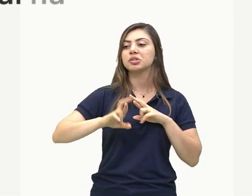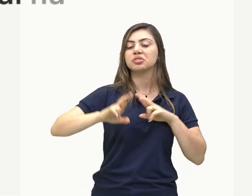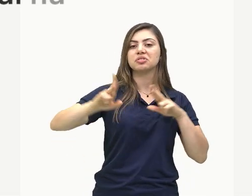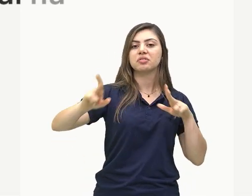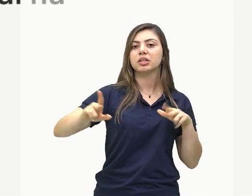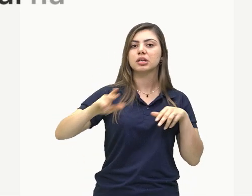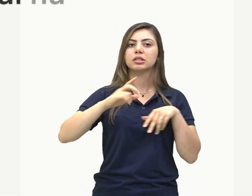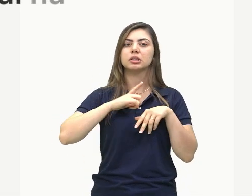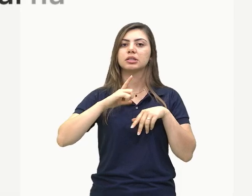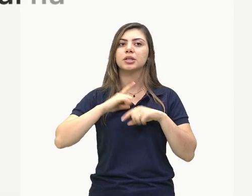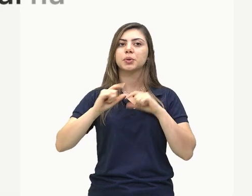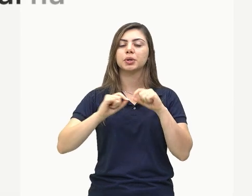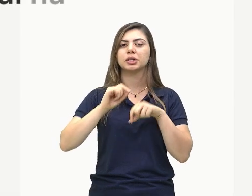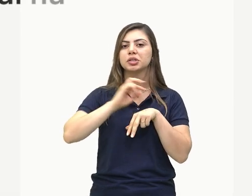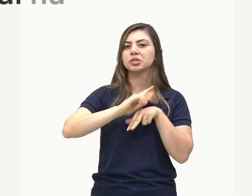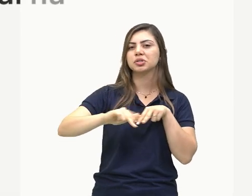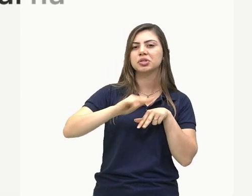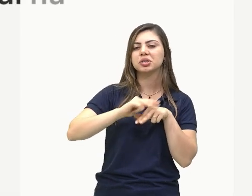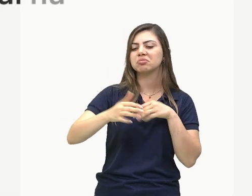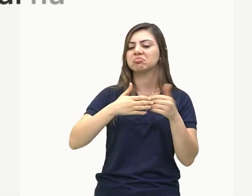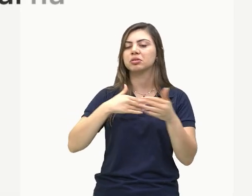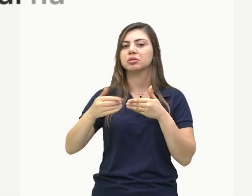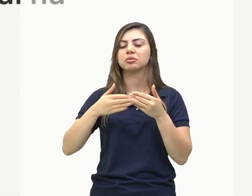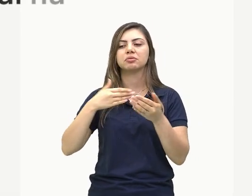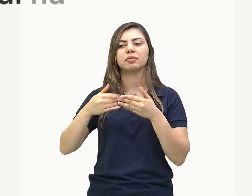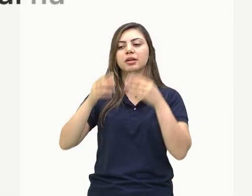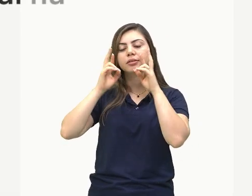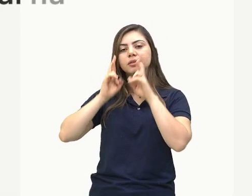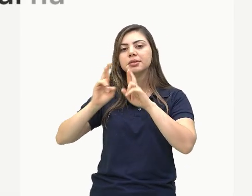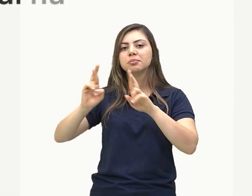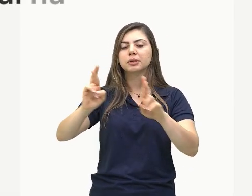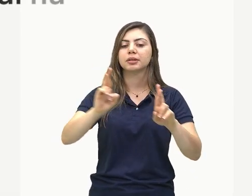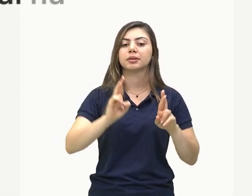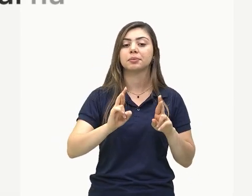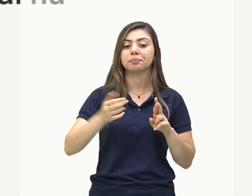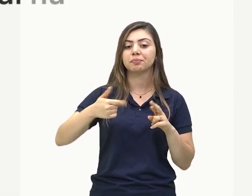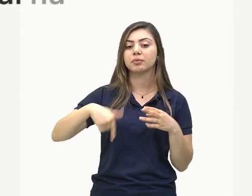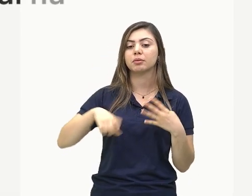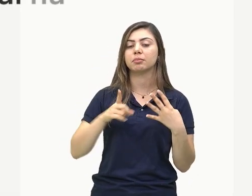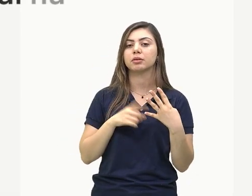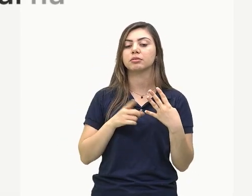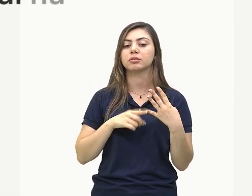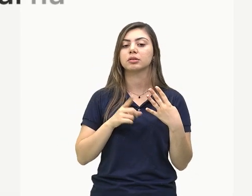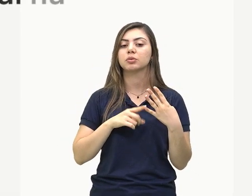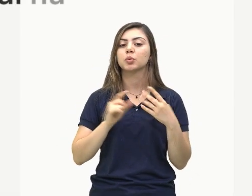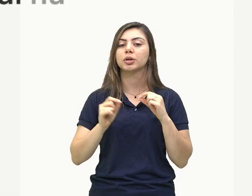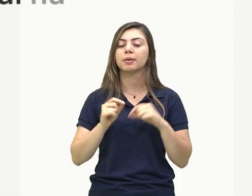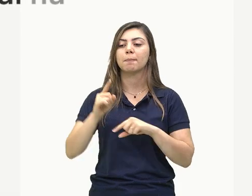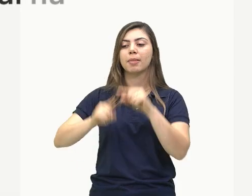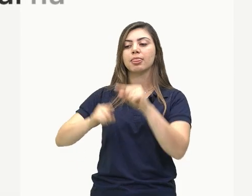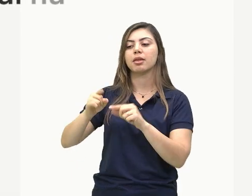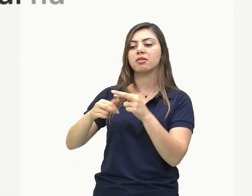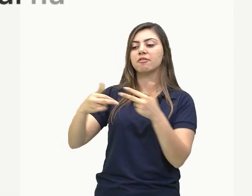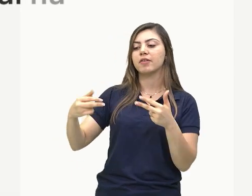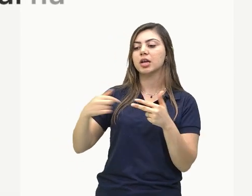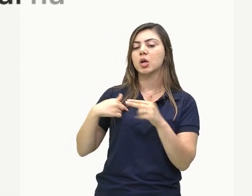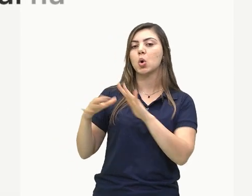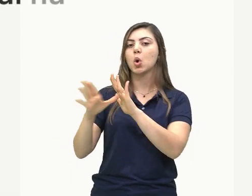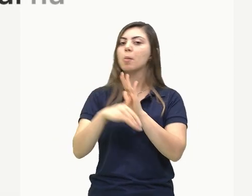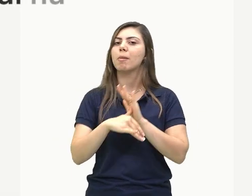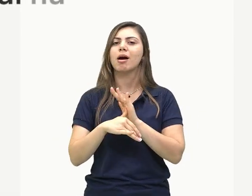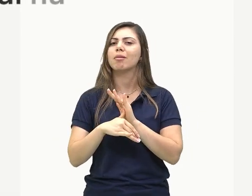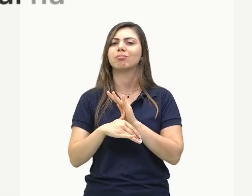de gênero, homem e mulher, né? E ao mesmo tempo não roubar, não se apropriar dos bens